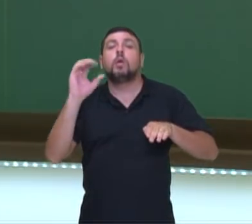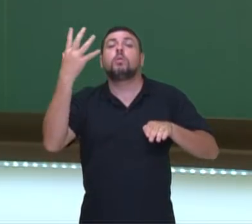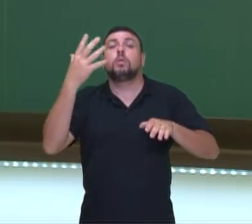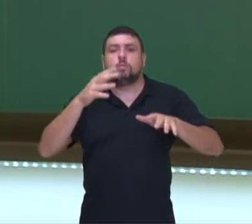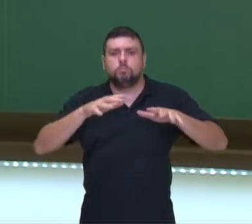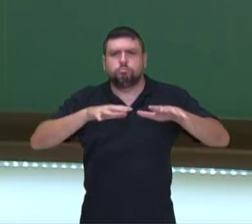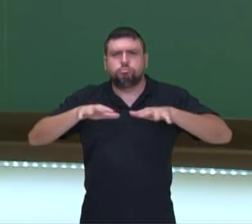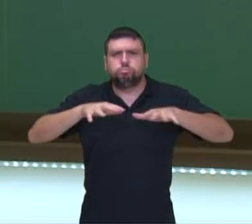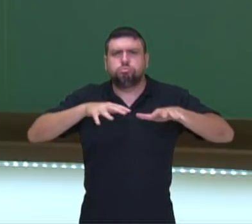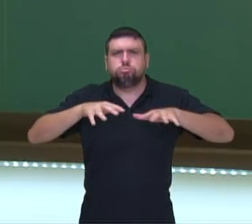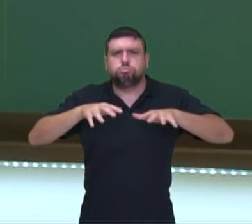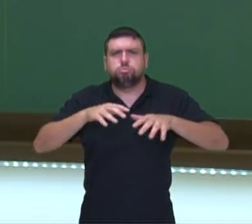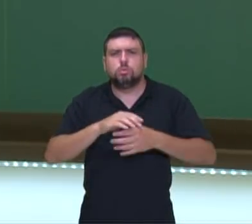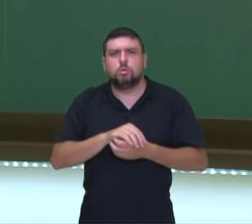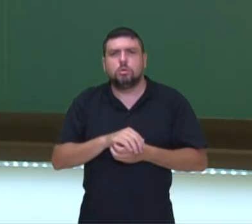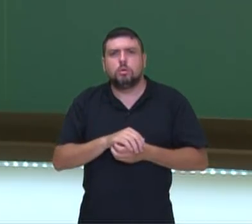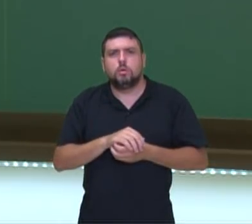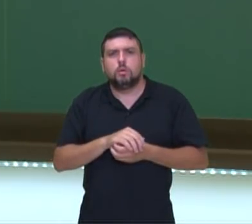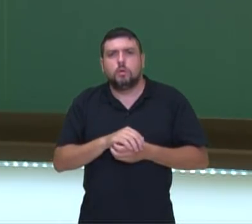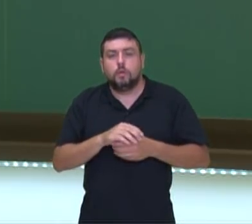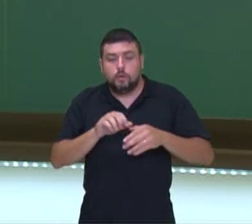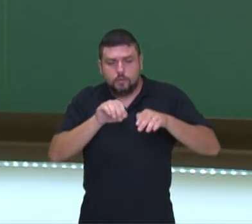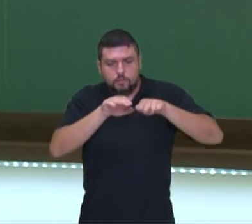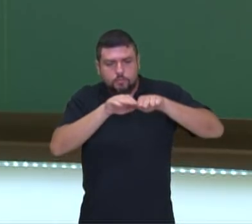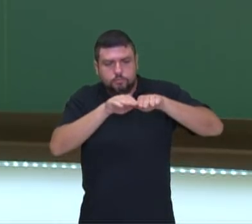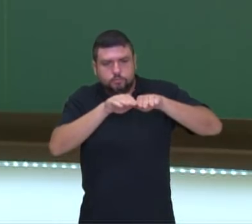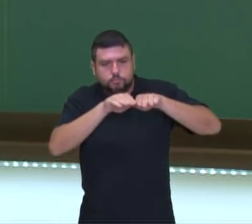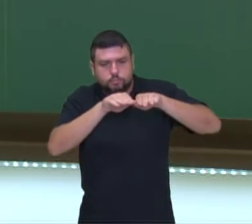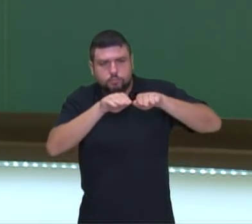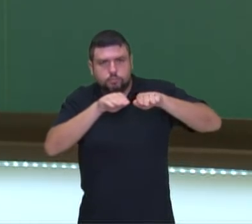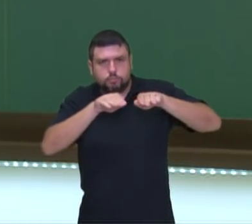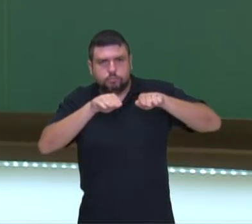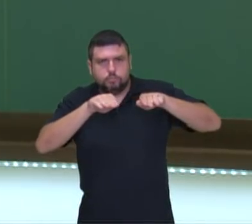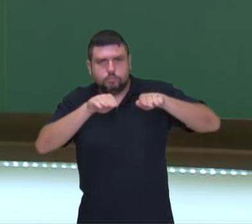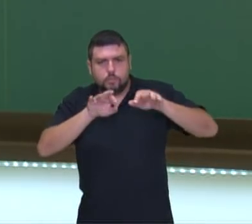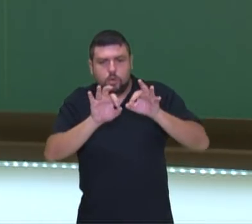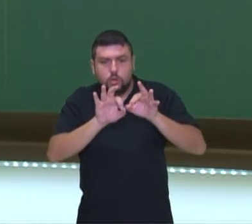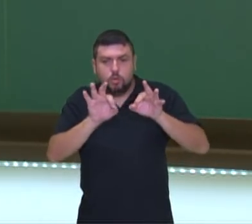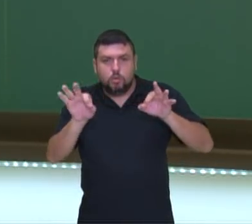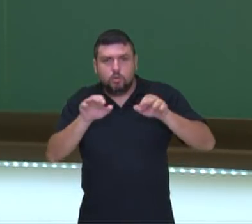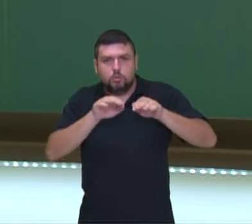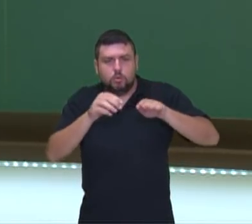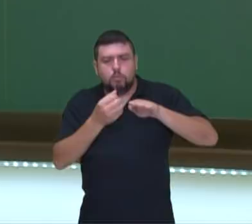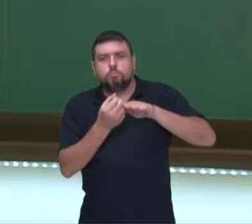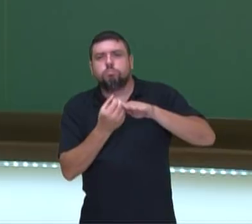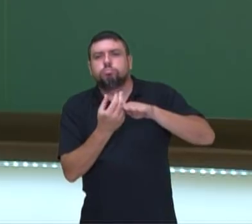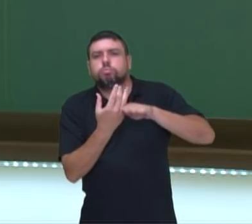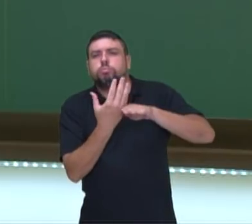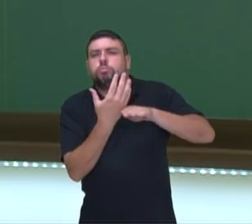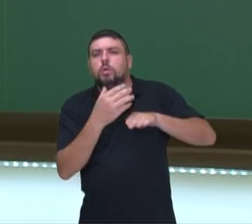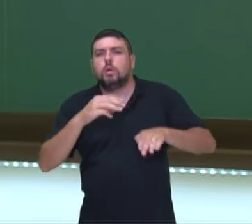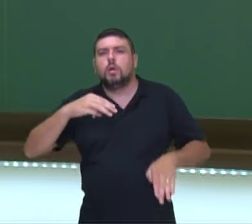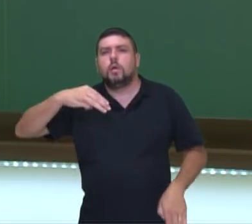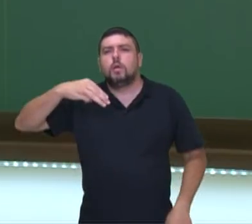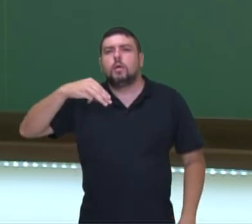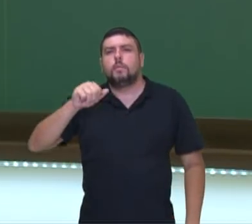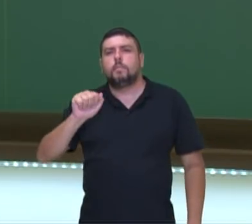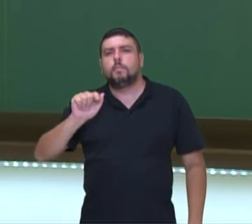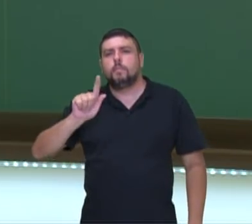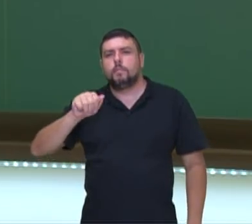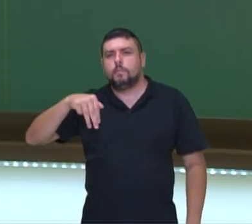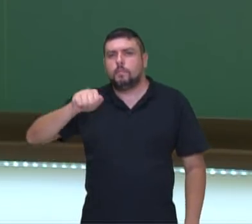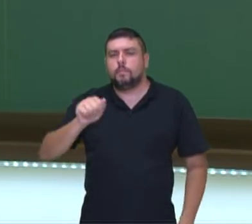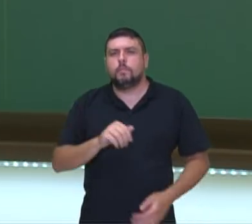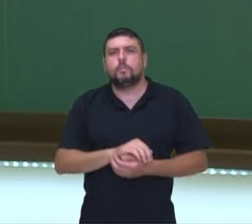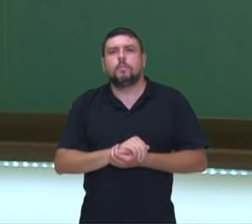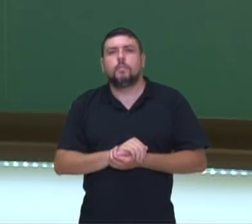terremoto. Desse afastamento, libera o magma. Se essas placas se chocam no fundo